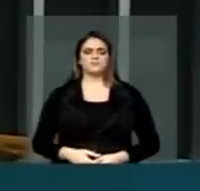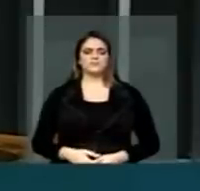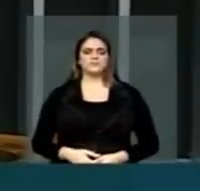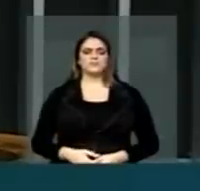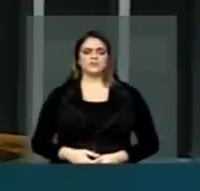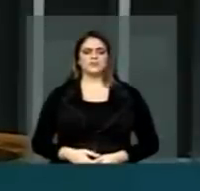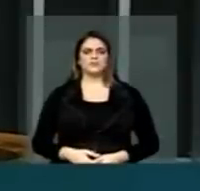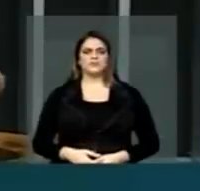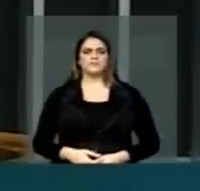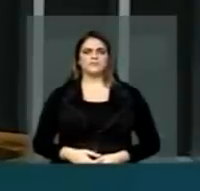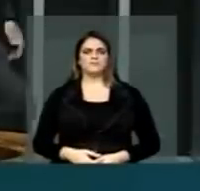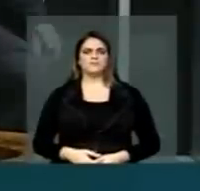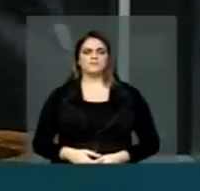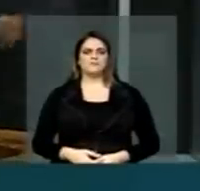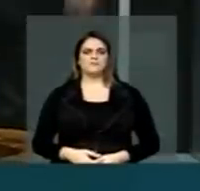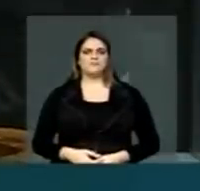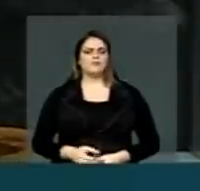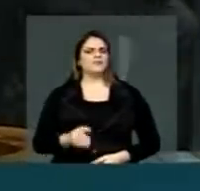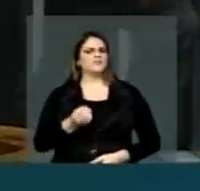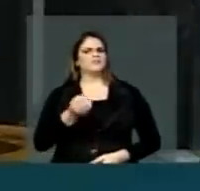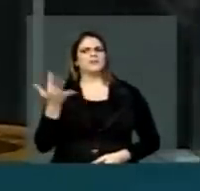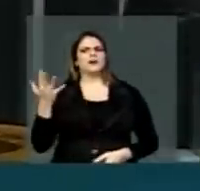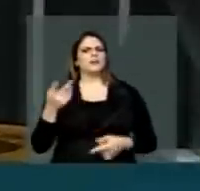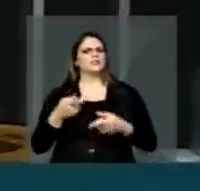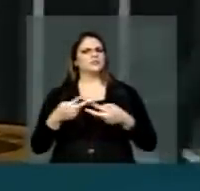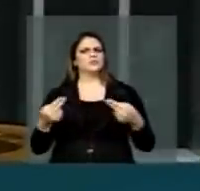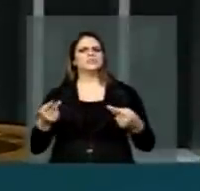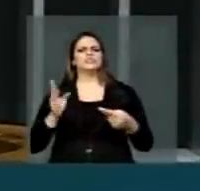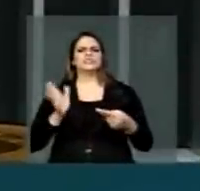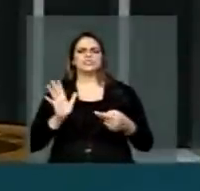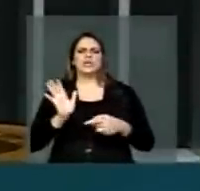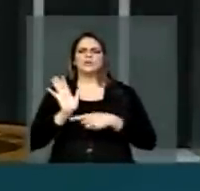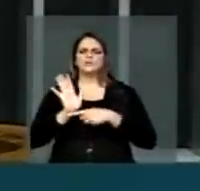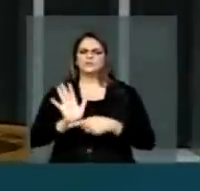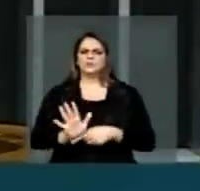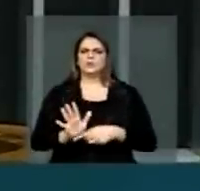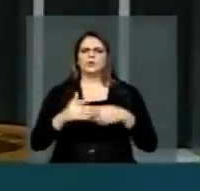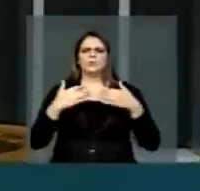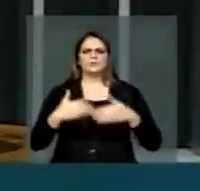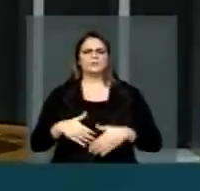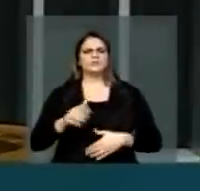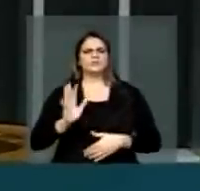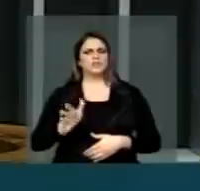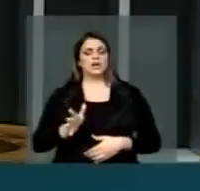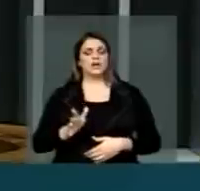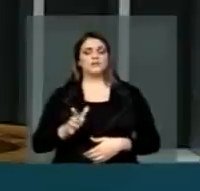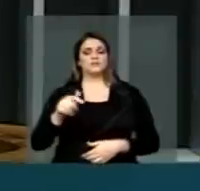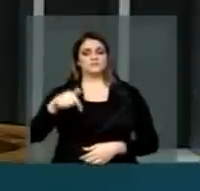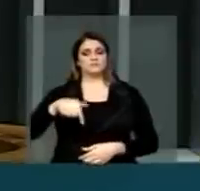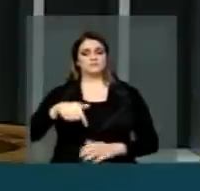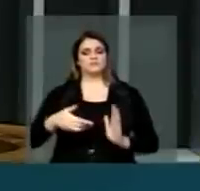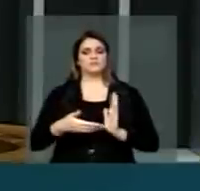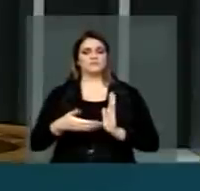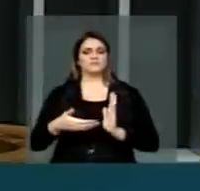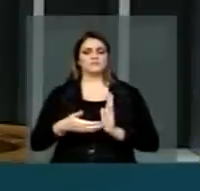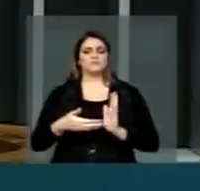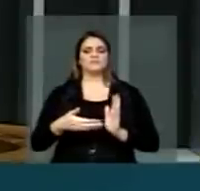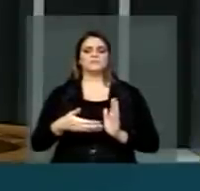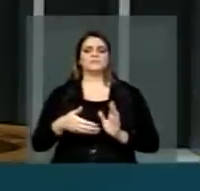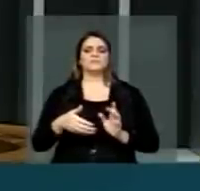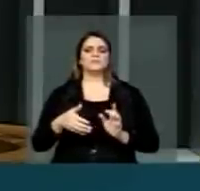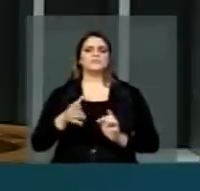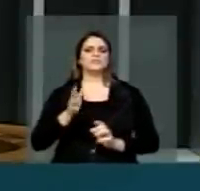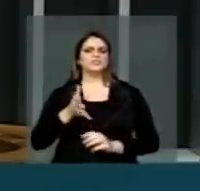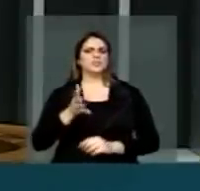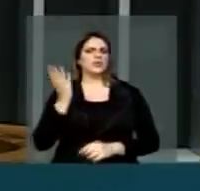Vários procedimentos foram tomados, várias ações foram feitas nesse sentido. Essa Casa, inclusive, chegou